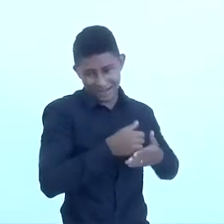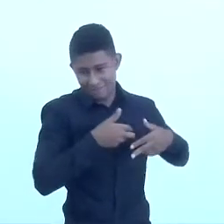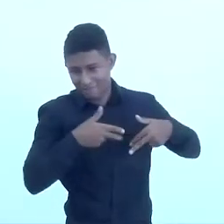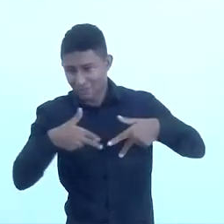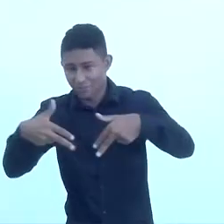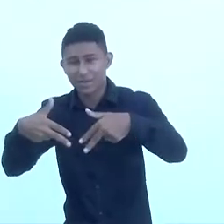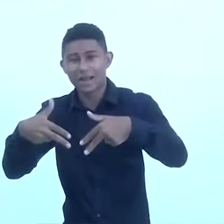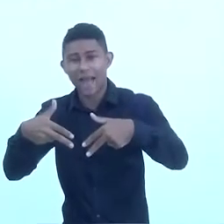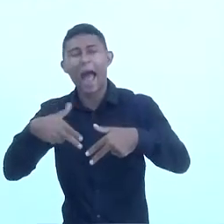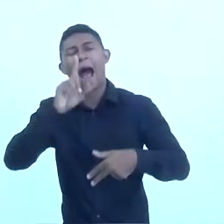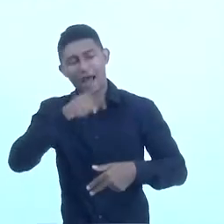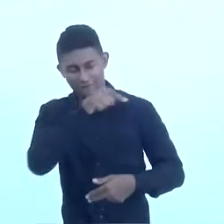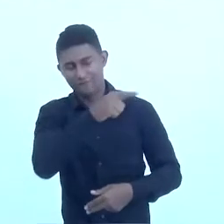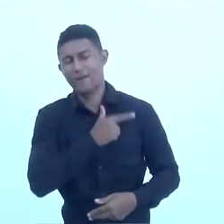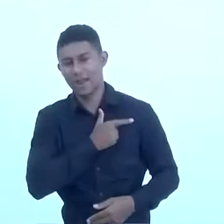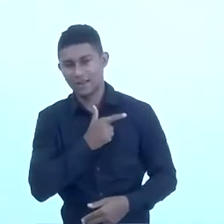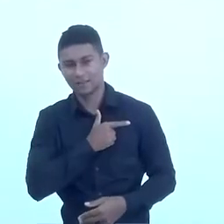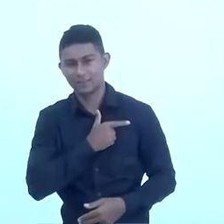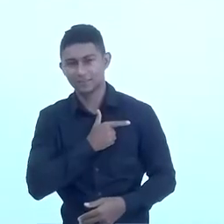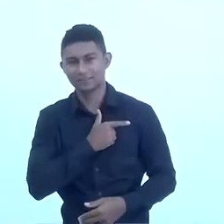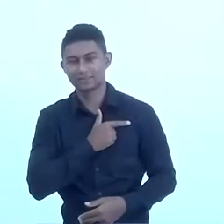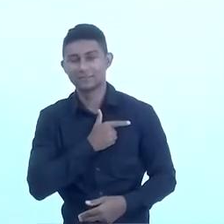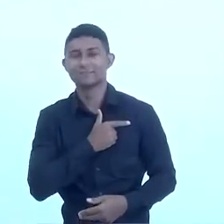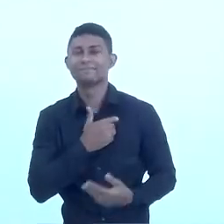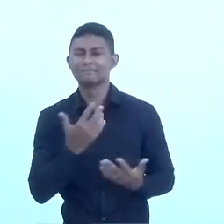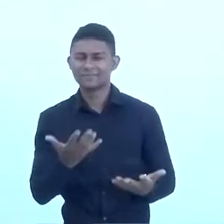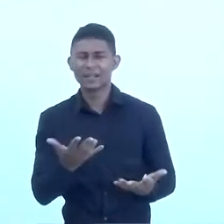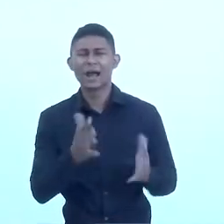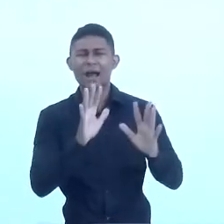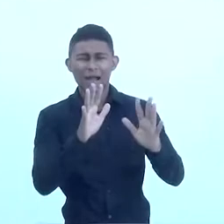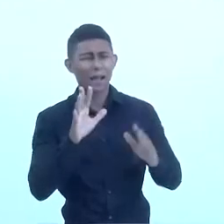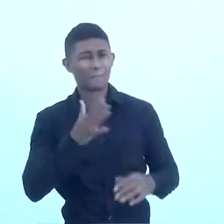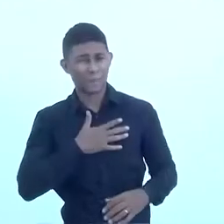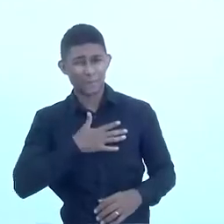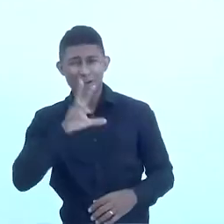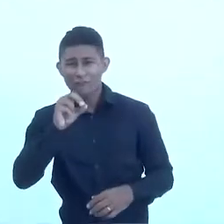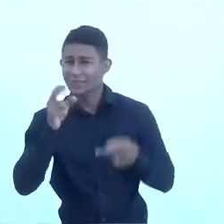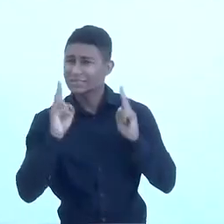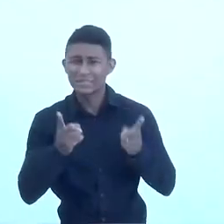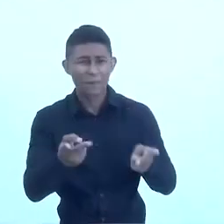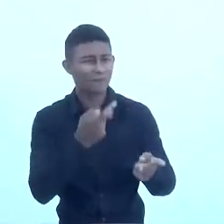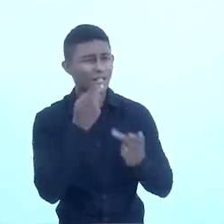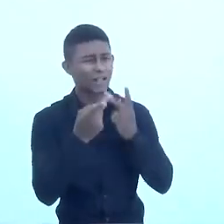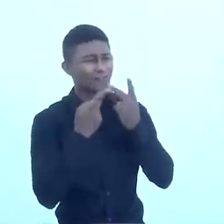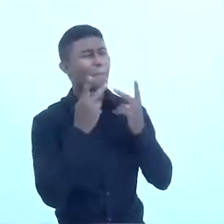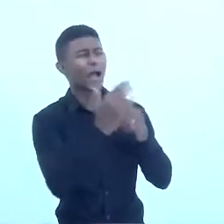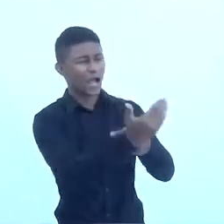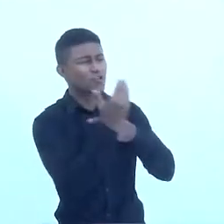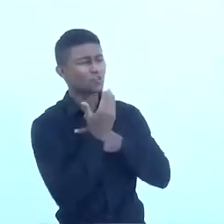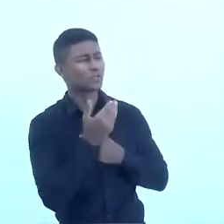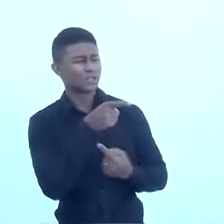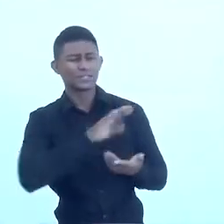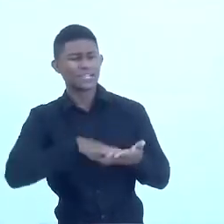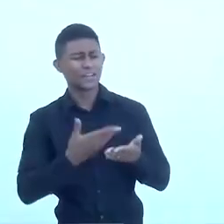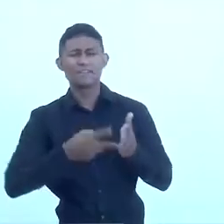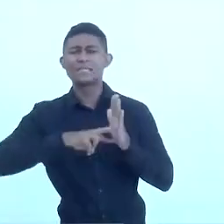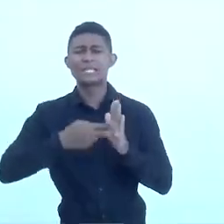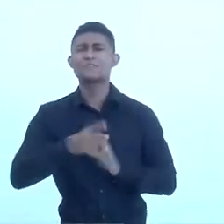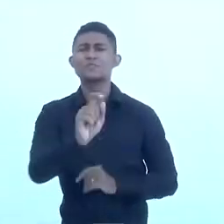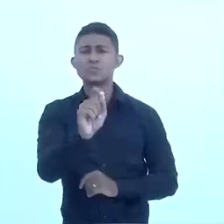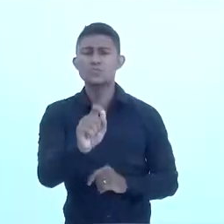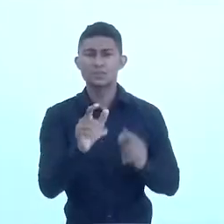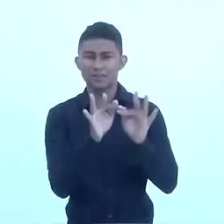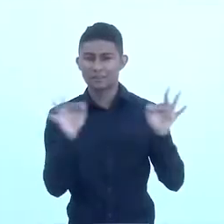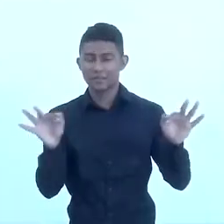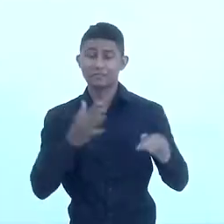Vovó sempre falou isso. Feio é roubar e não poder carregar. Agora me ajuda aqui nessa interpretação. O que, que é isso? Porque